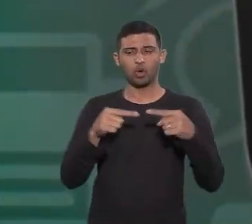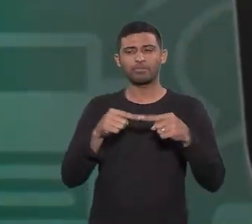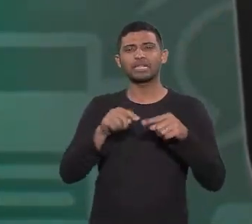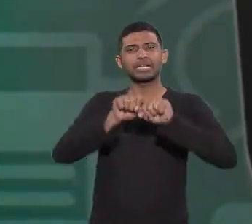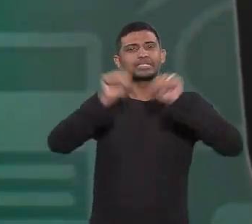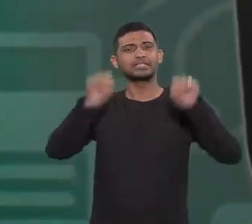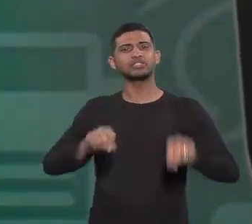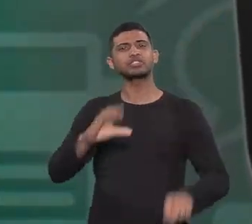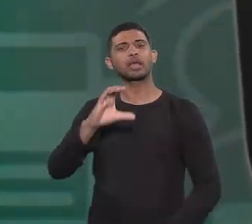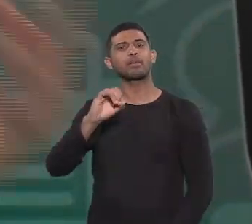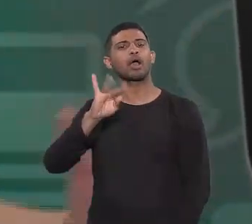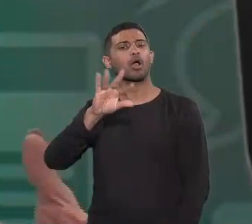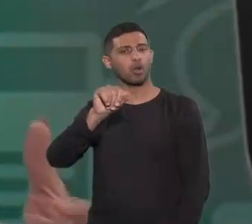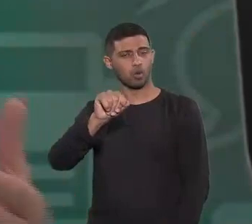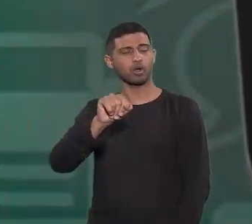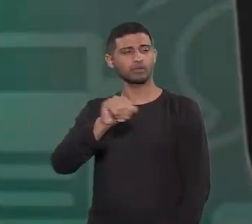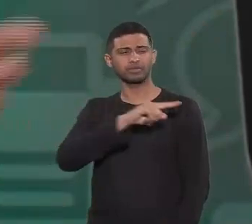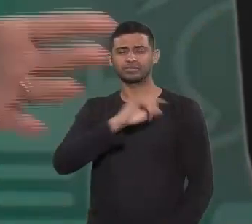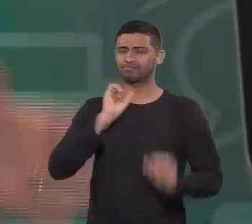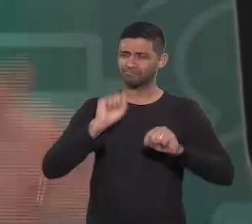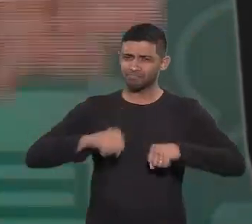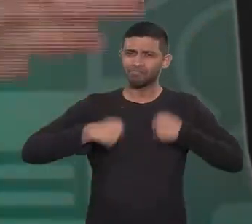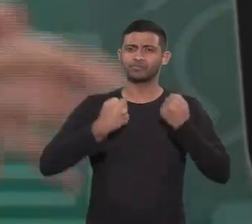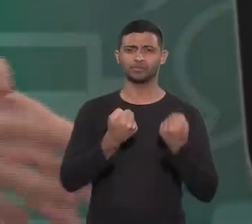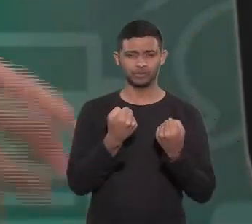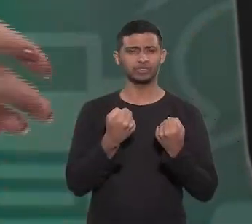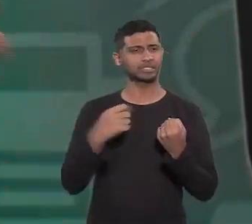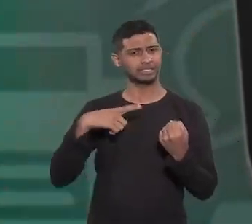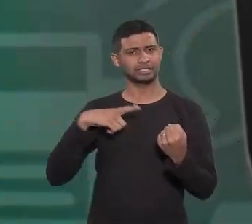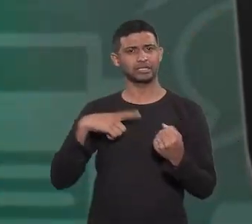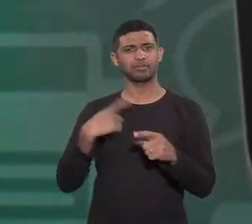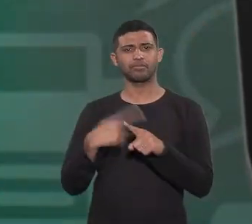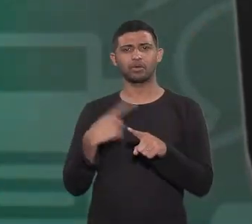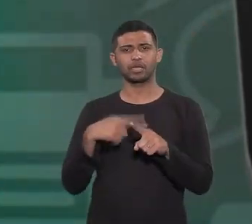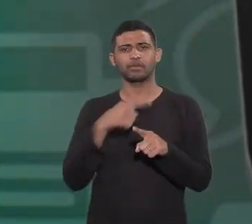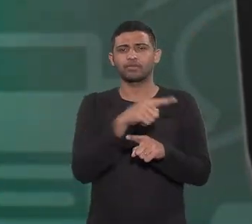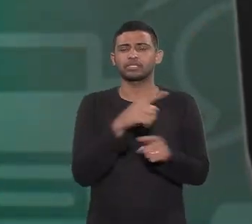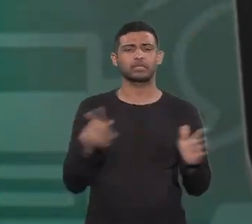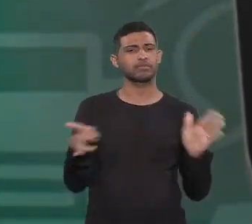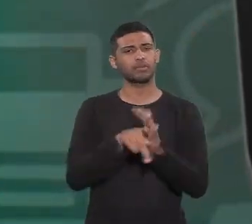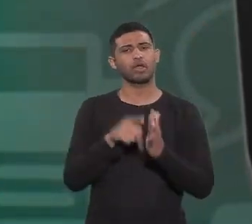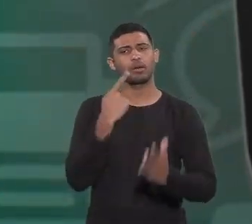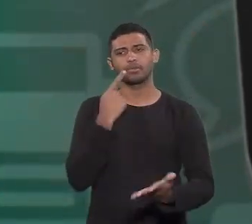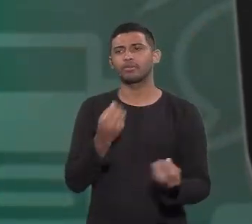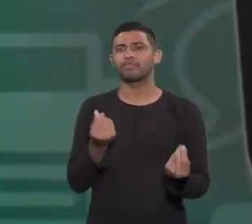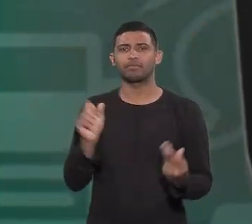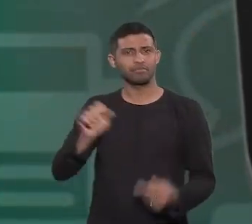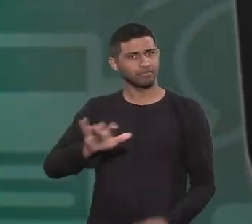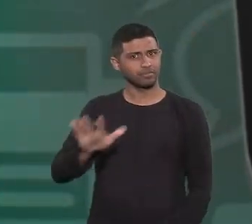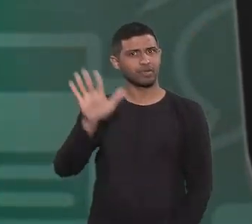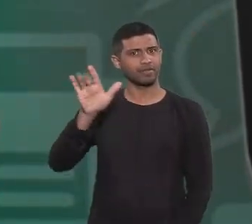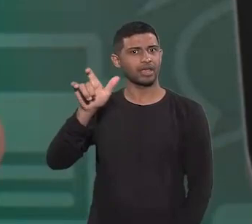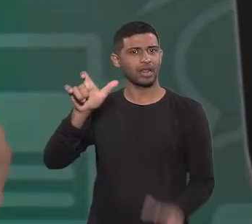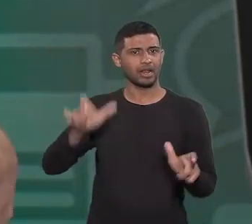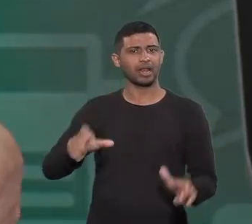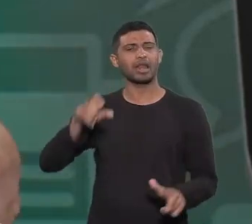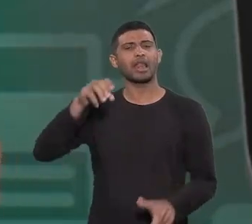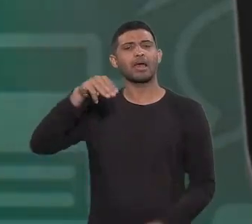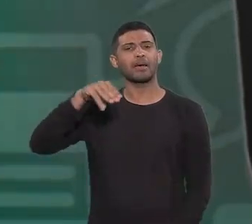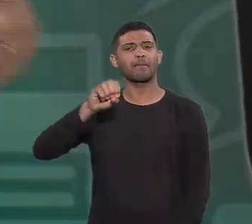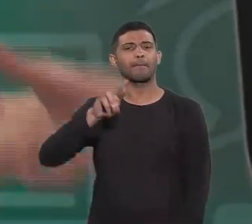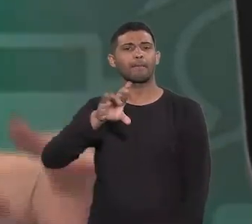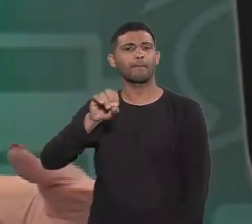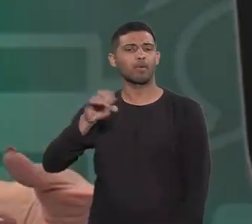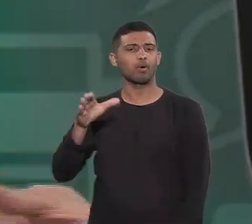de cotas, fez esse esforço também, porque você também vem da comunidade do Morro do São